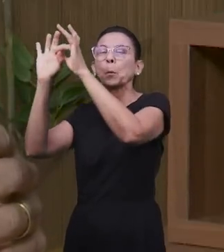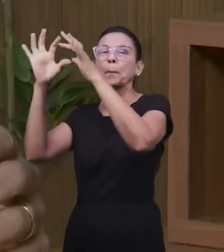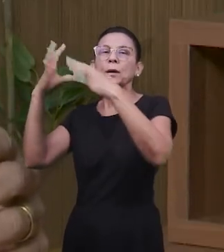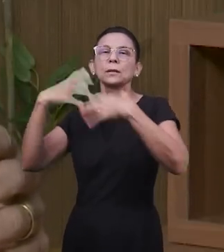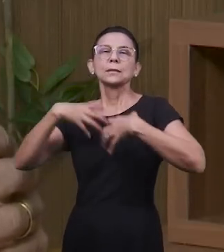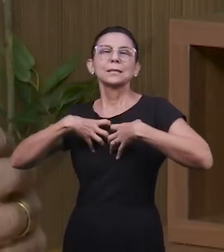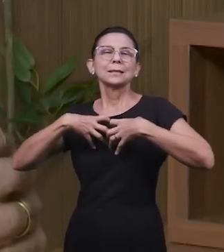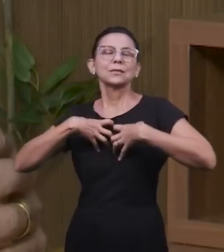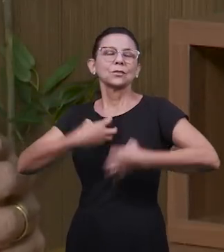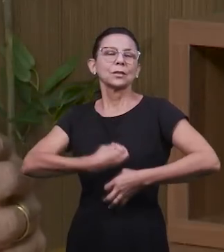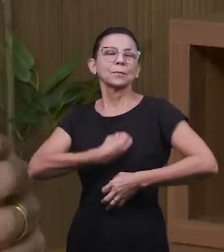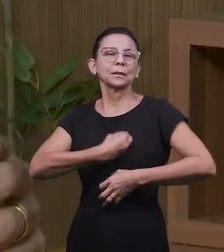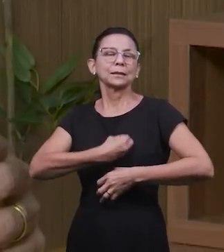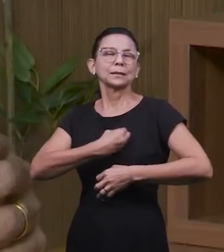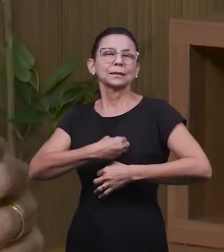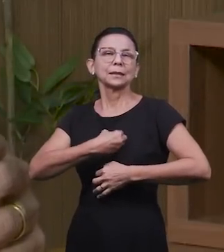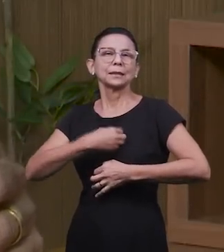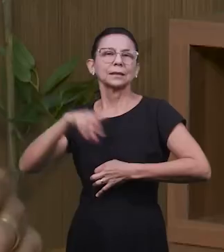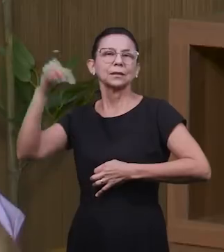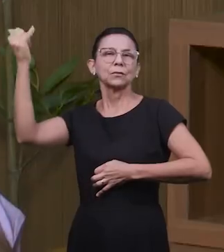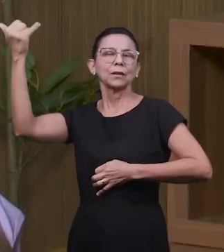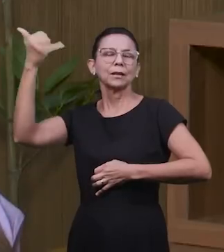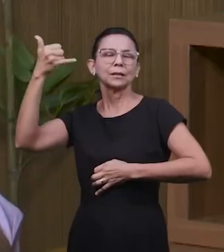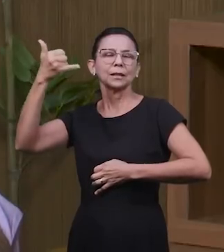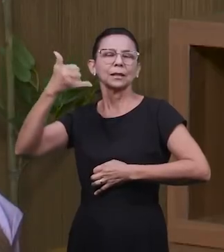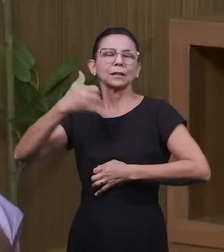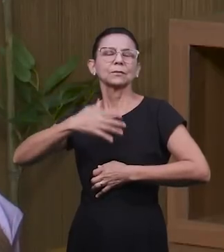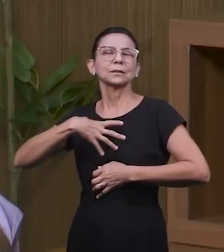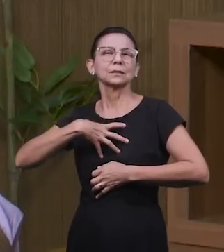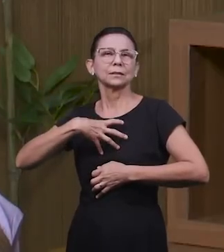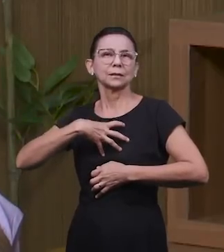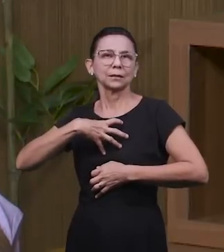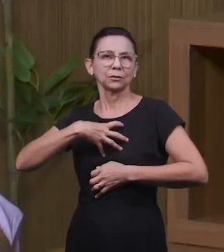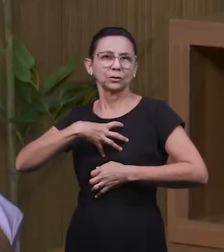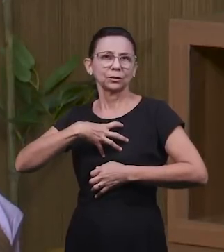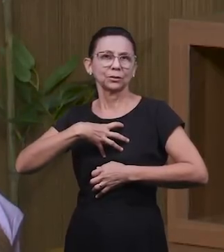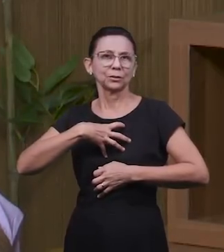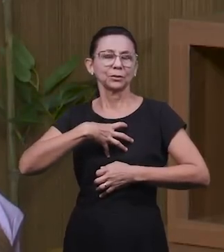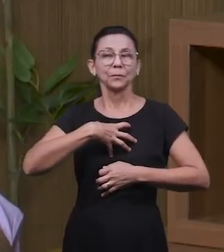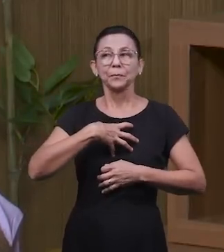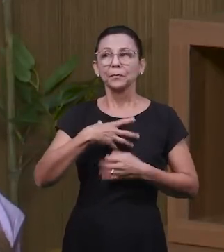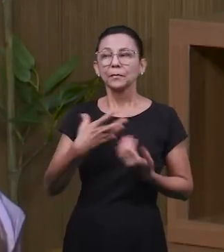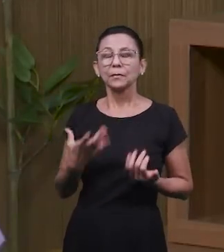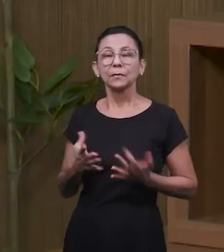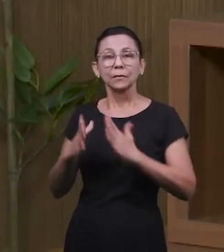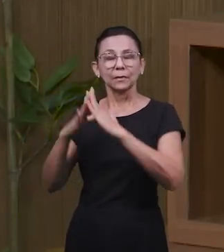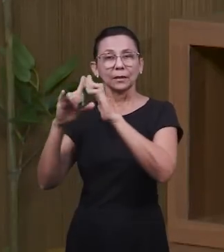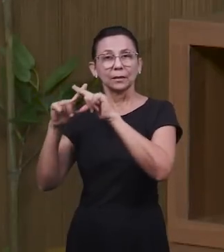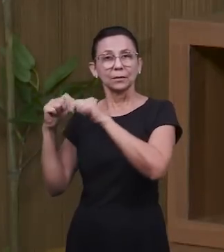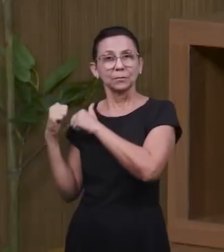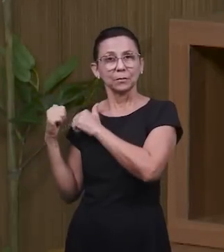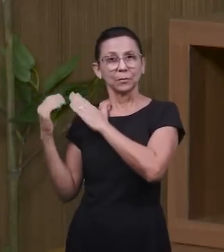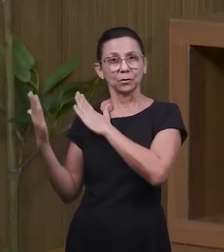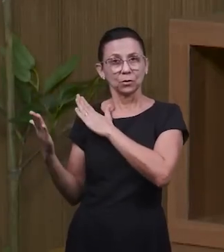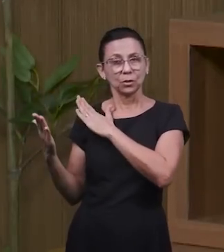ouvir a voz dEle, você pode sentir a presença dEle. A igreja primitiva, ela se maravilhou